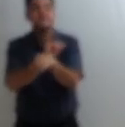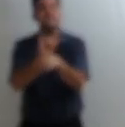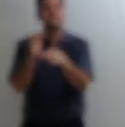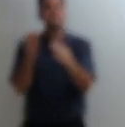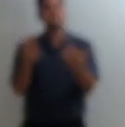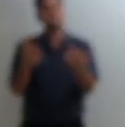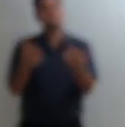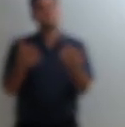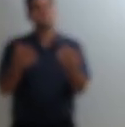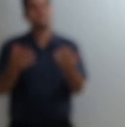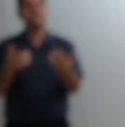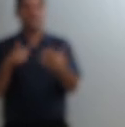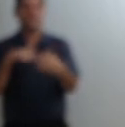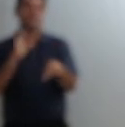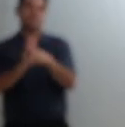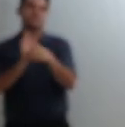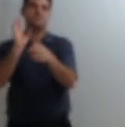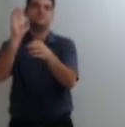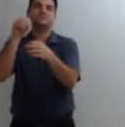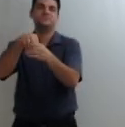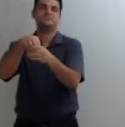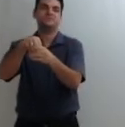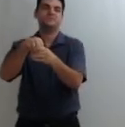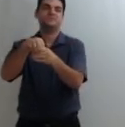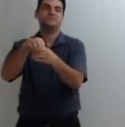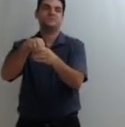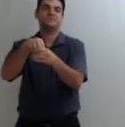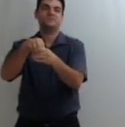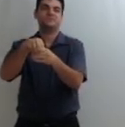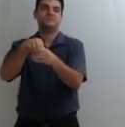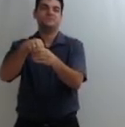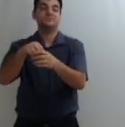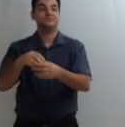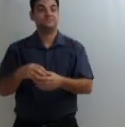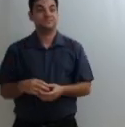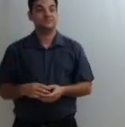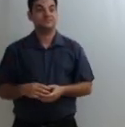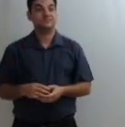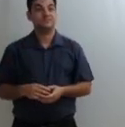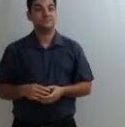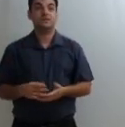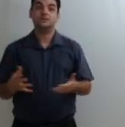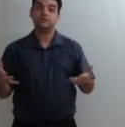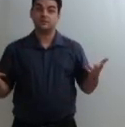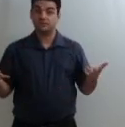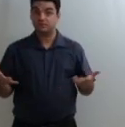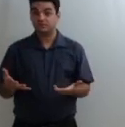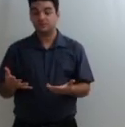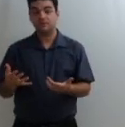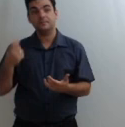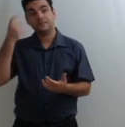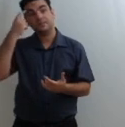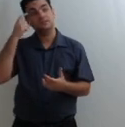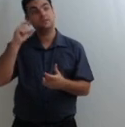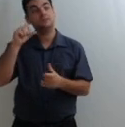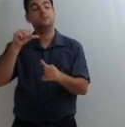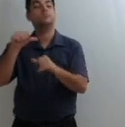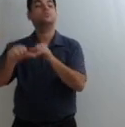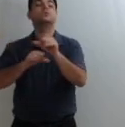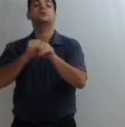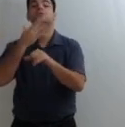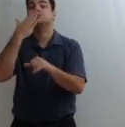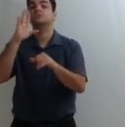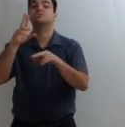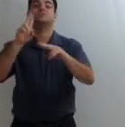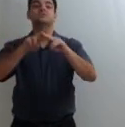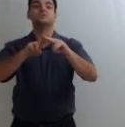integrante. Seja dona de riscos. Todavia, a custódia cautelar é providência extrema, como tal, somente deve ser ordenada em